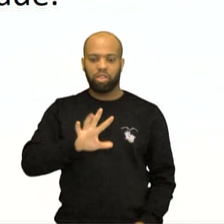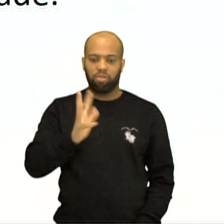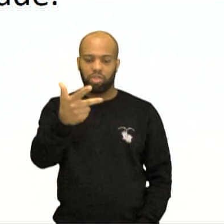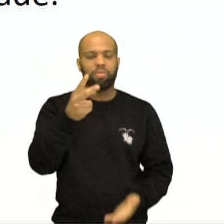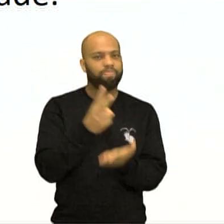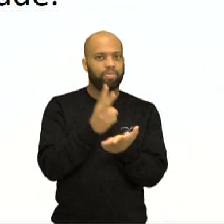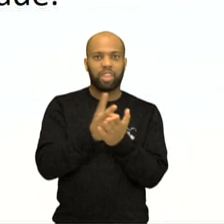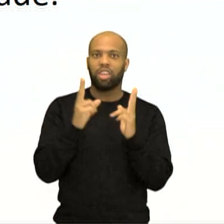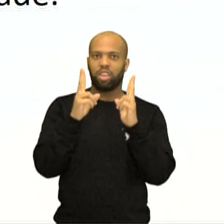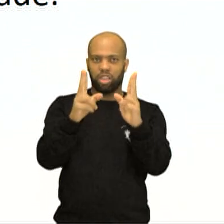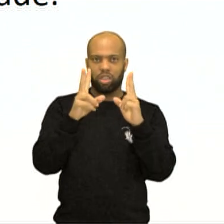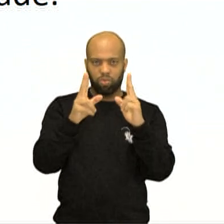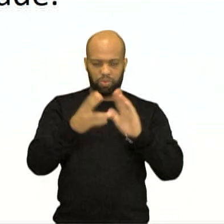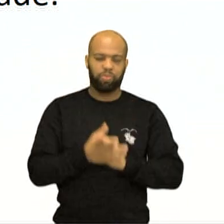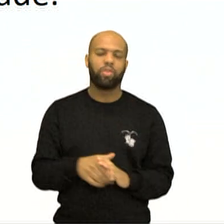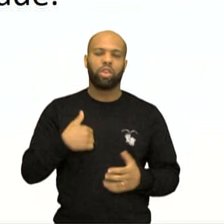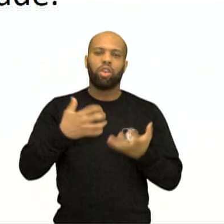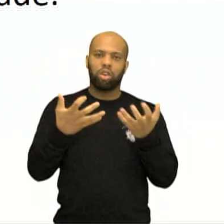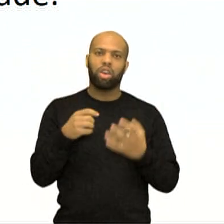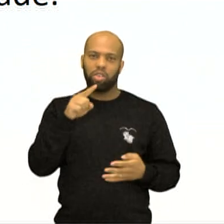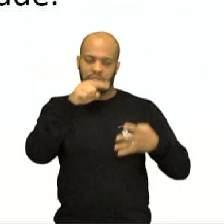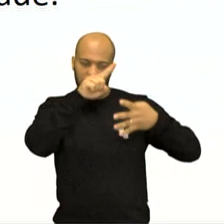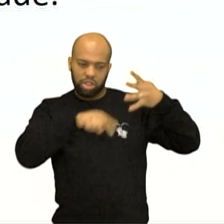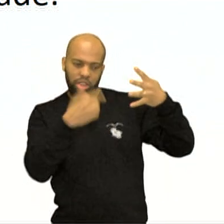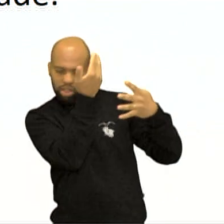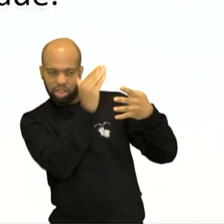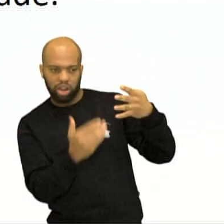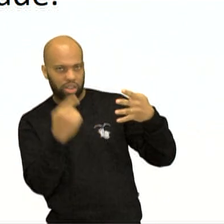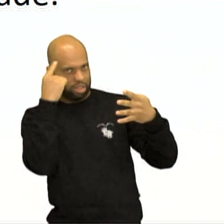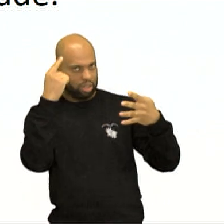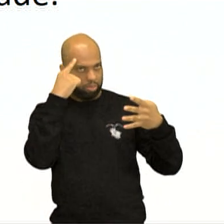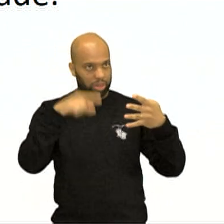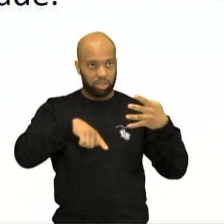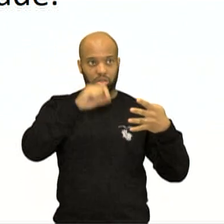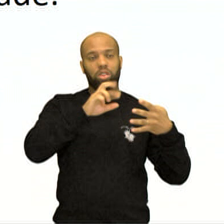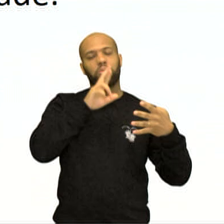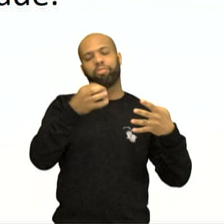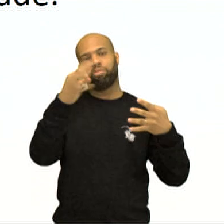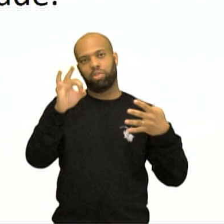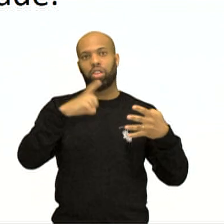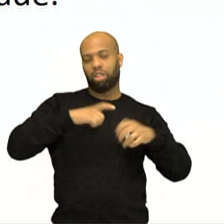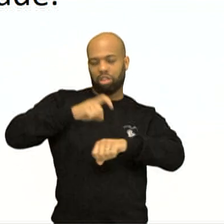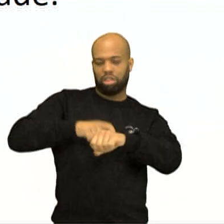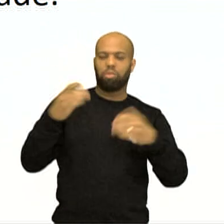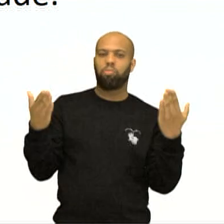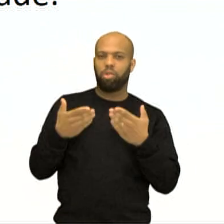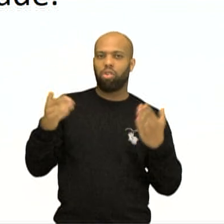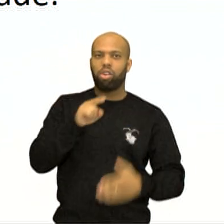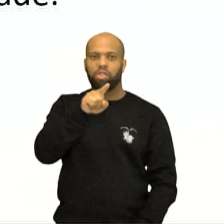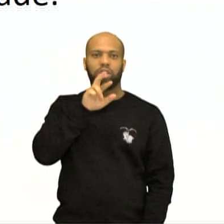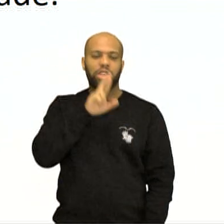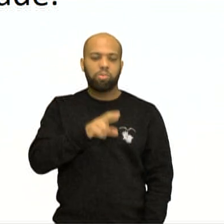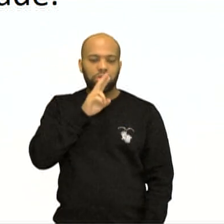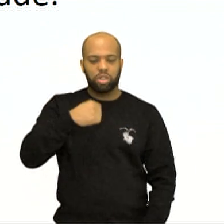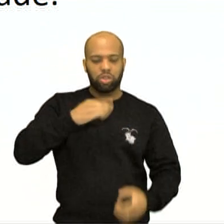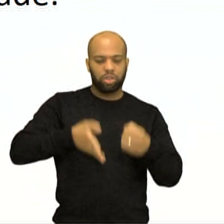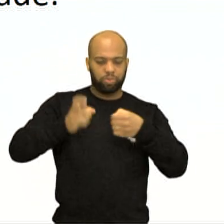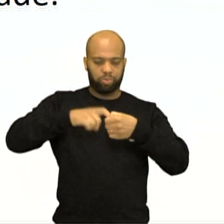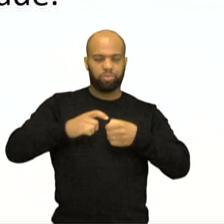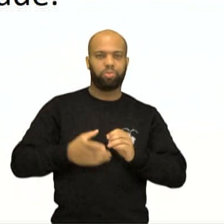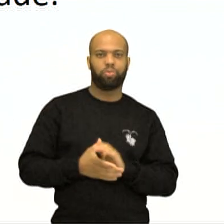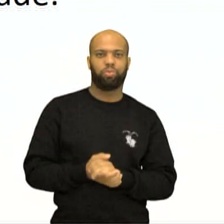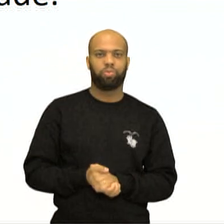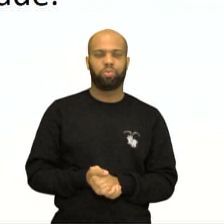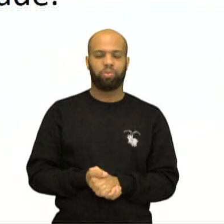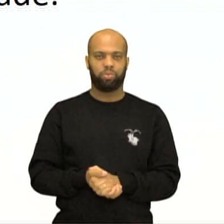têm a mesma velocidade? Certo? Eu vou dar um tempinho para vocês poderem pensar nisso aí e daqui a pouco a